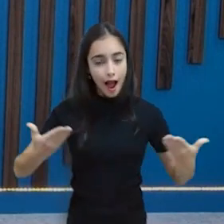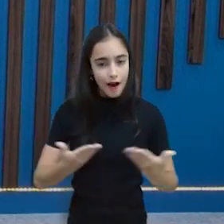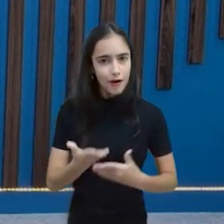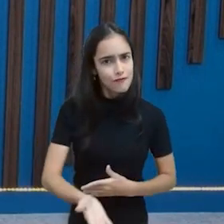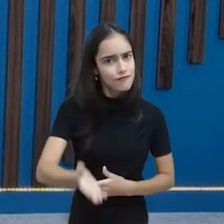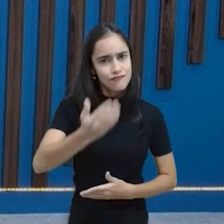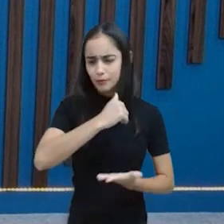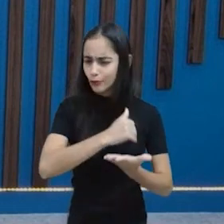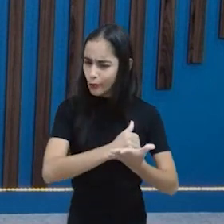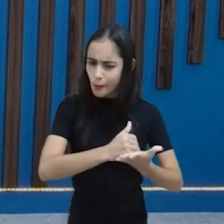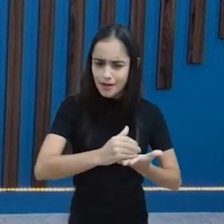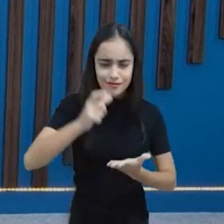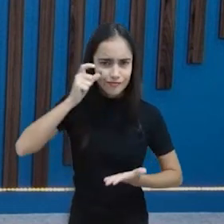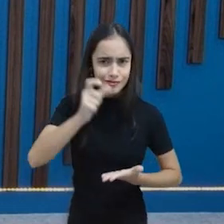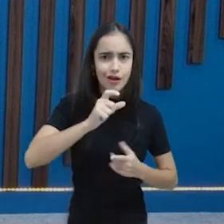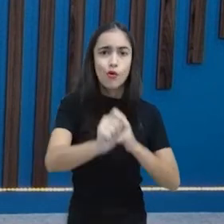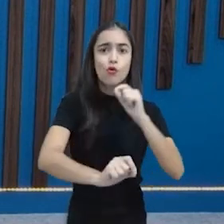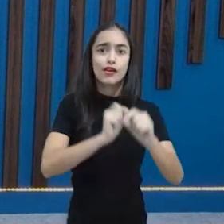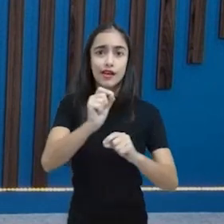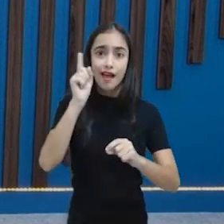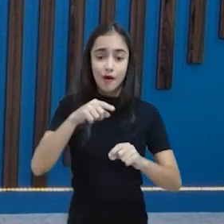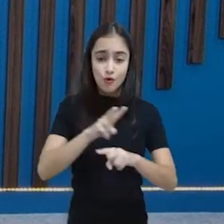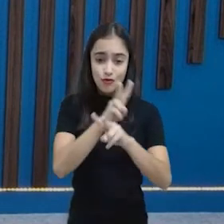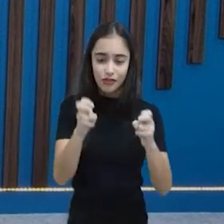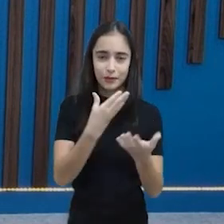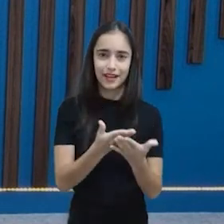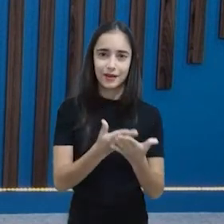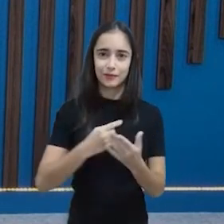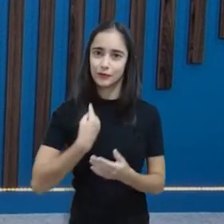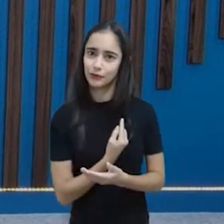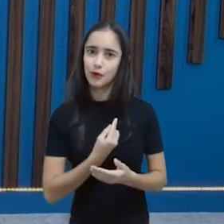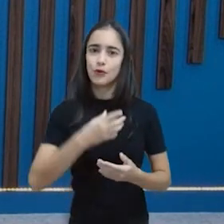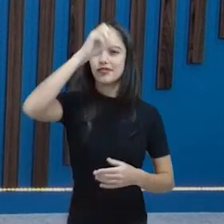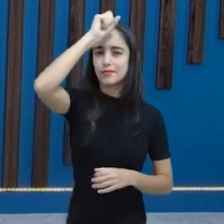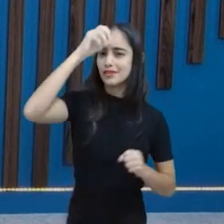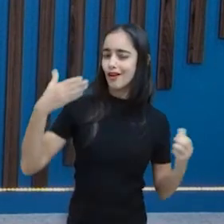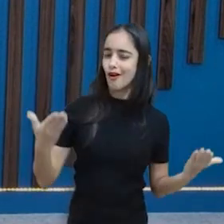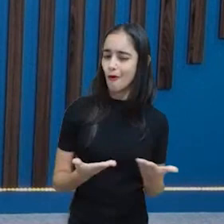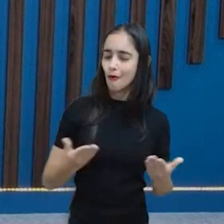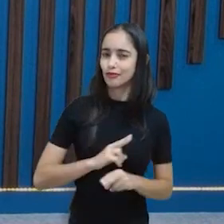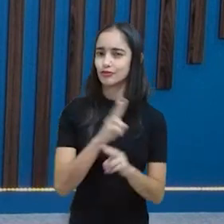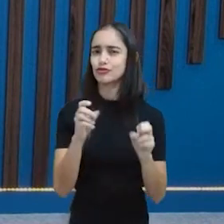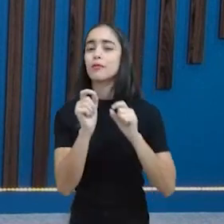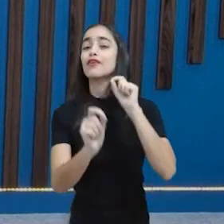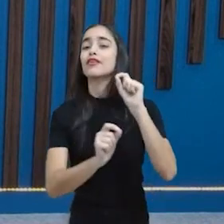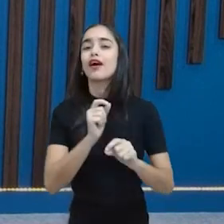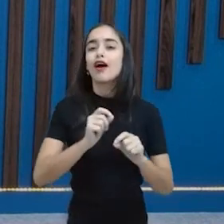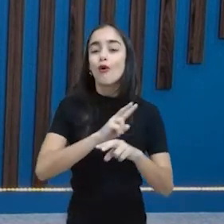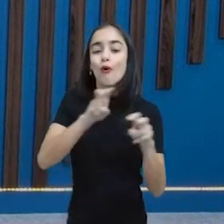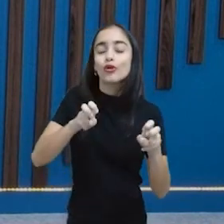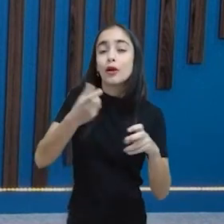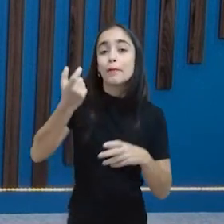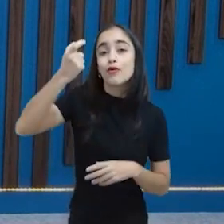para o que interessa, né, que é o tema da aula. A gente vai trabalhar hoje a questão aí, olha, só o tema da nossa